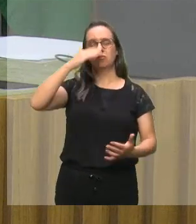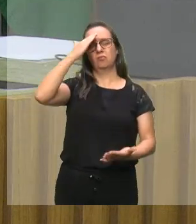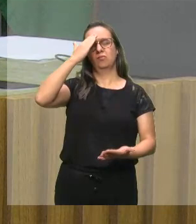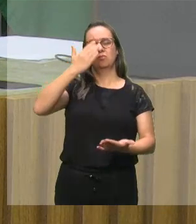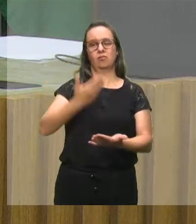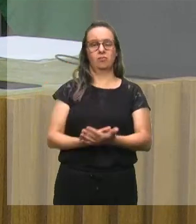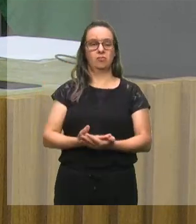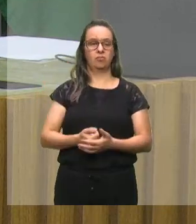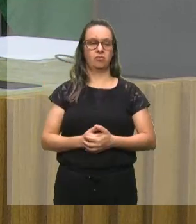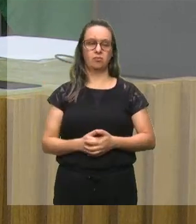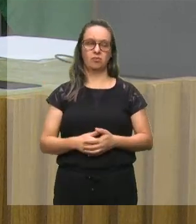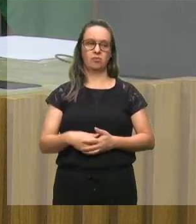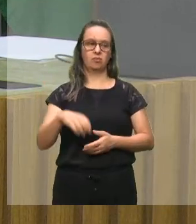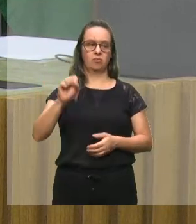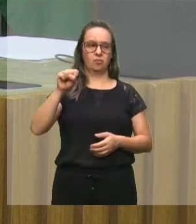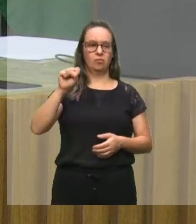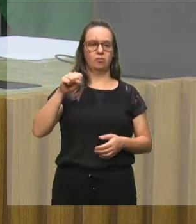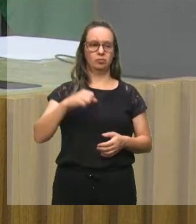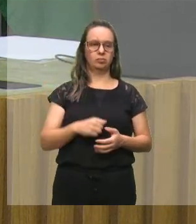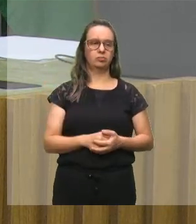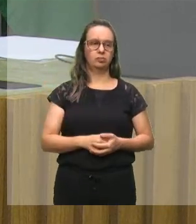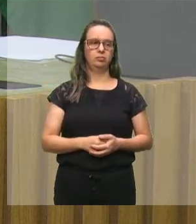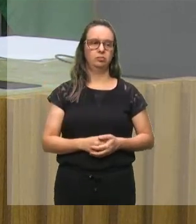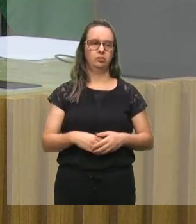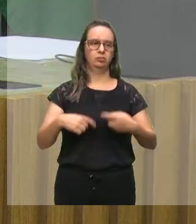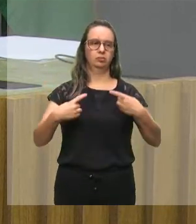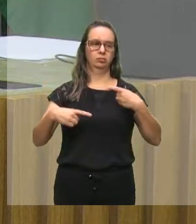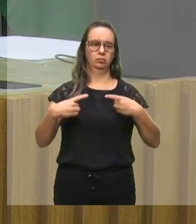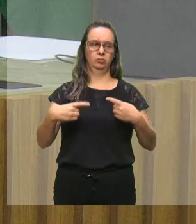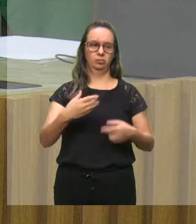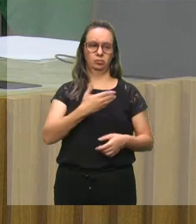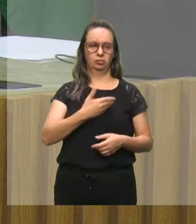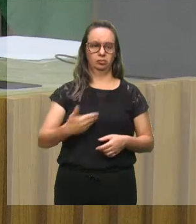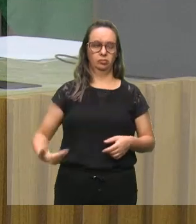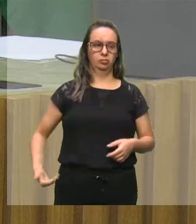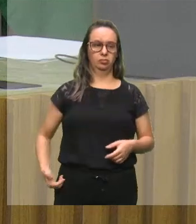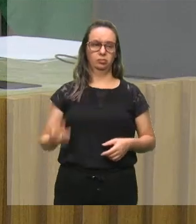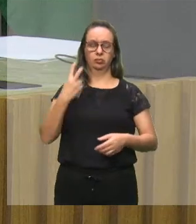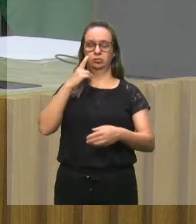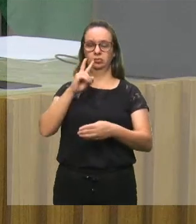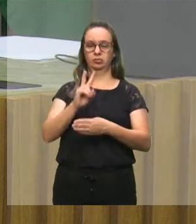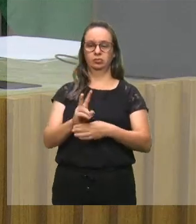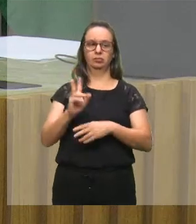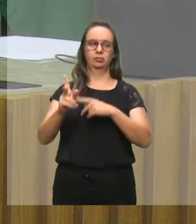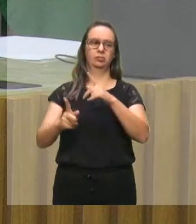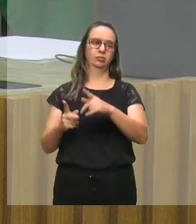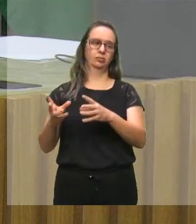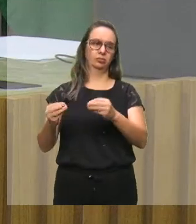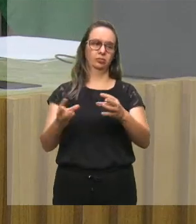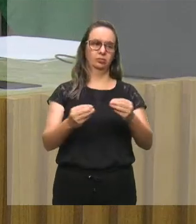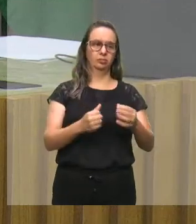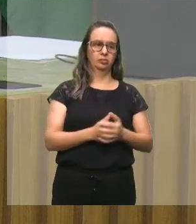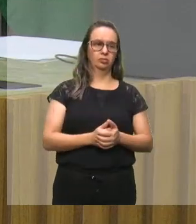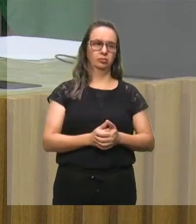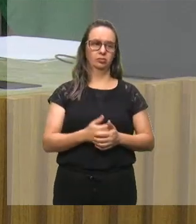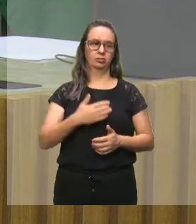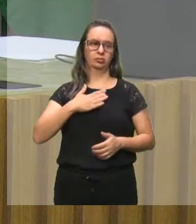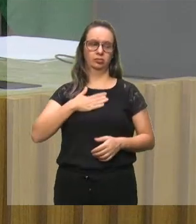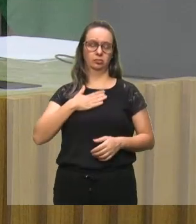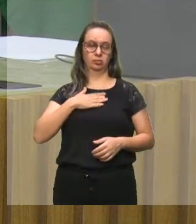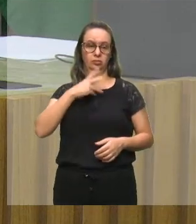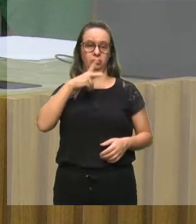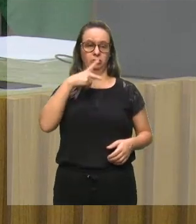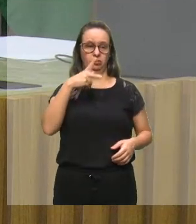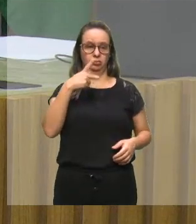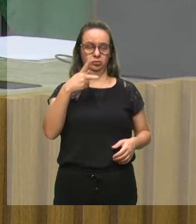competência vai existir para ter políticas públicas aqui pensando na nossa população. Muito rapidamente, eu gostaria de falar